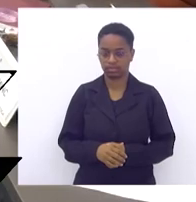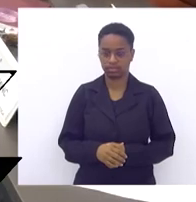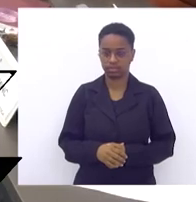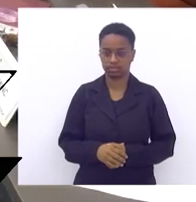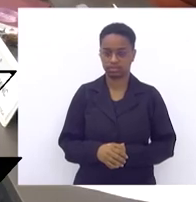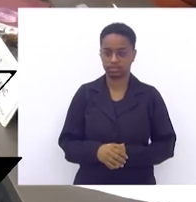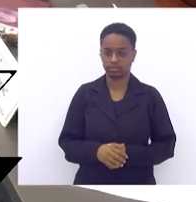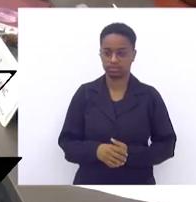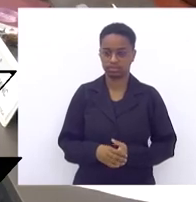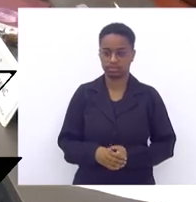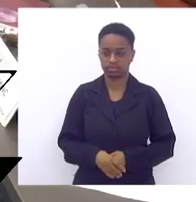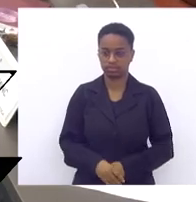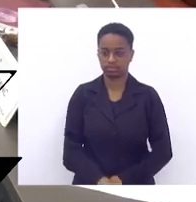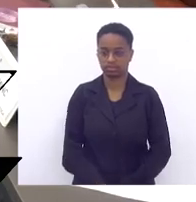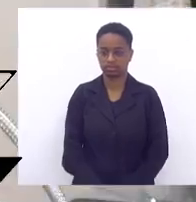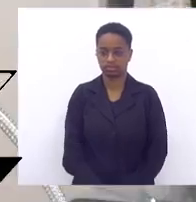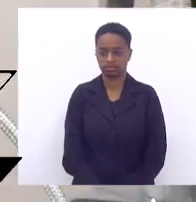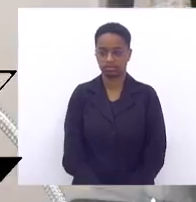falar.